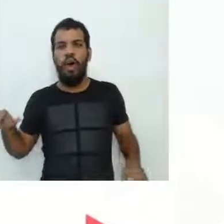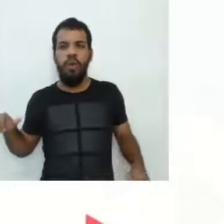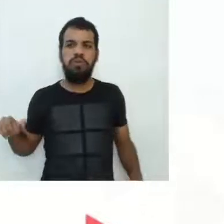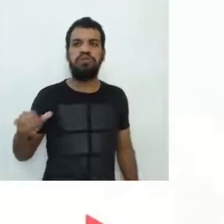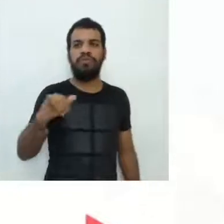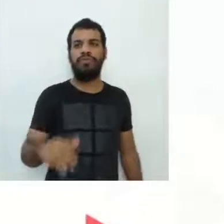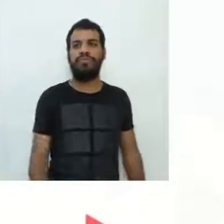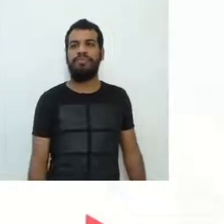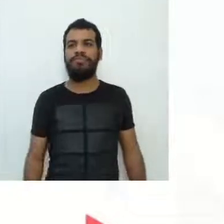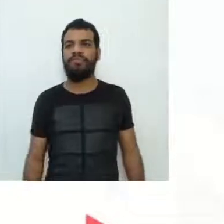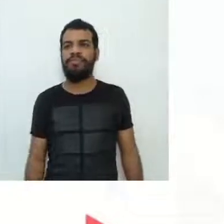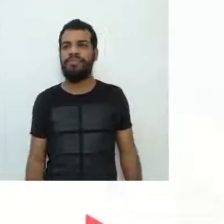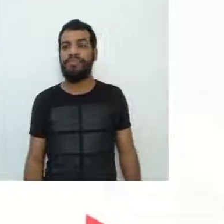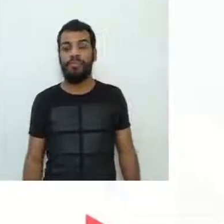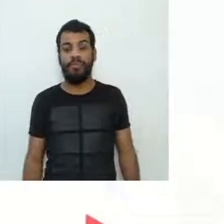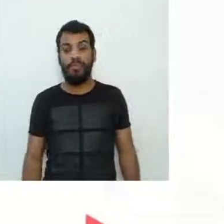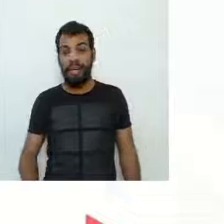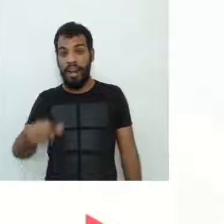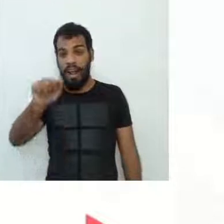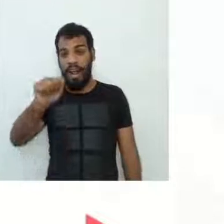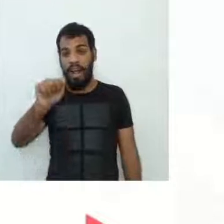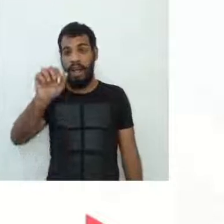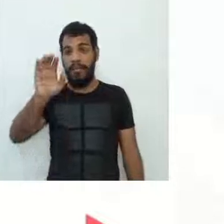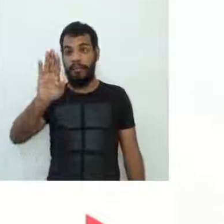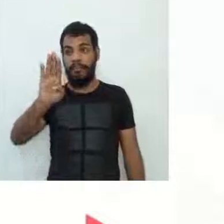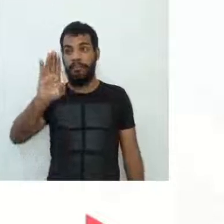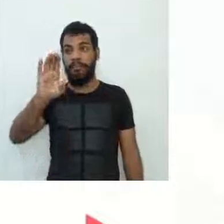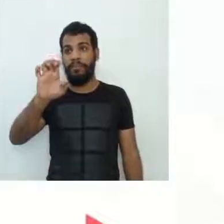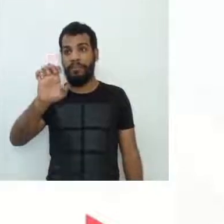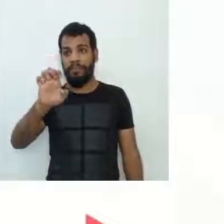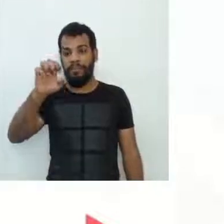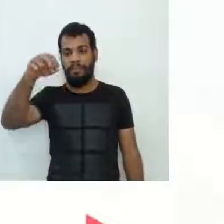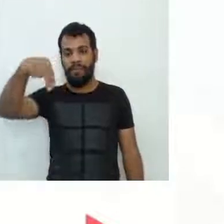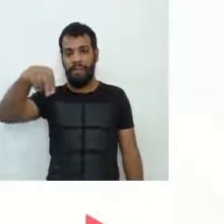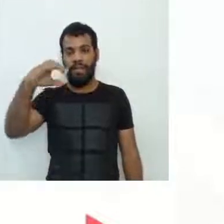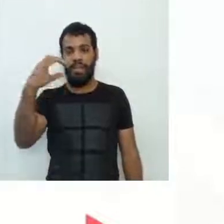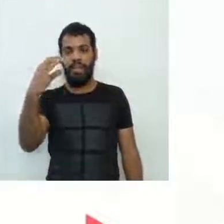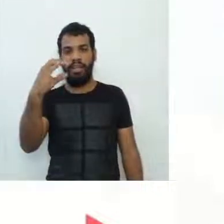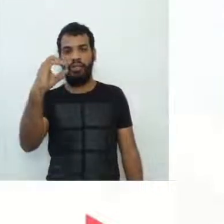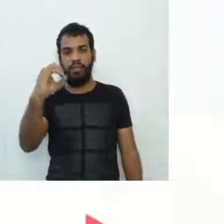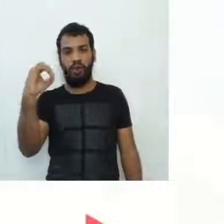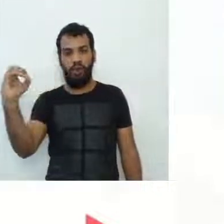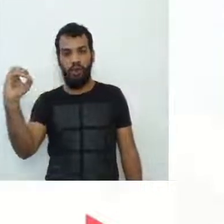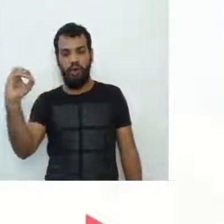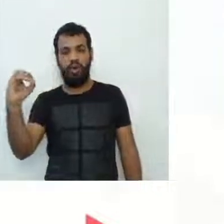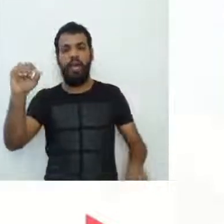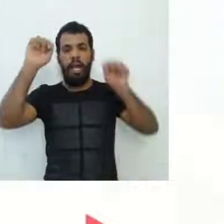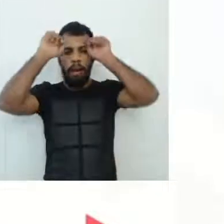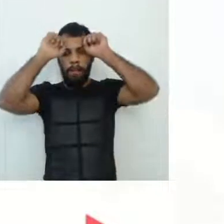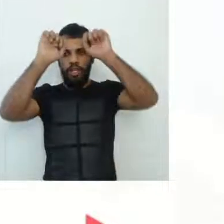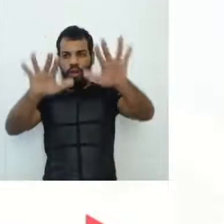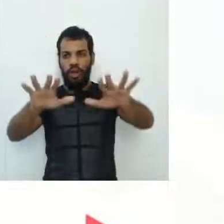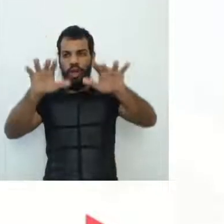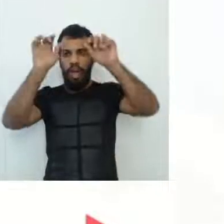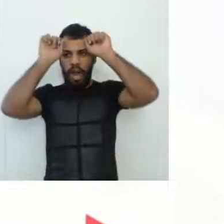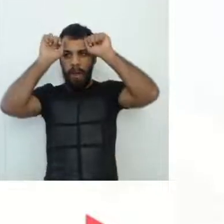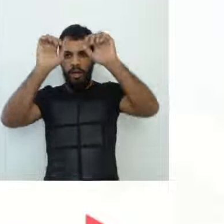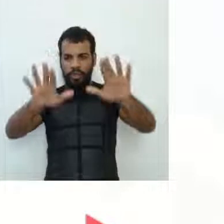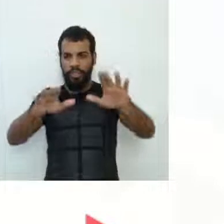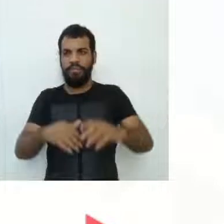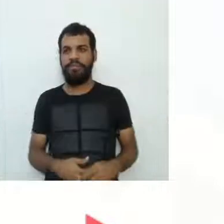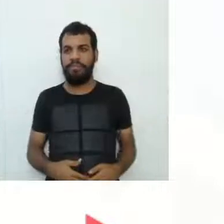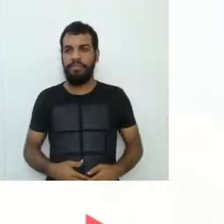utilizava sempre nos verbos conjugados na terceira pessoa do plural. Hoje já não precisamos mais nos preocupar